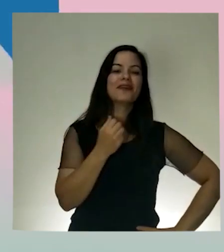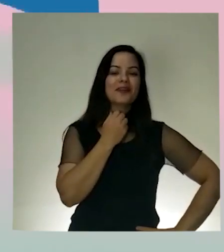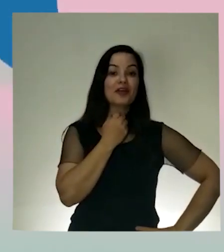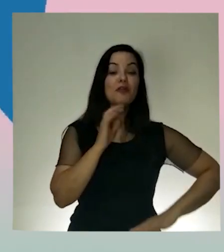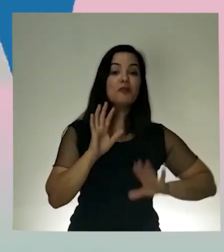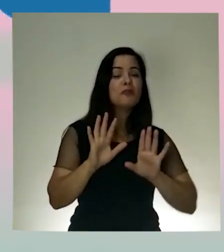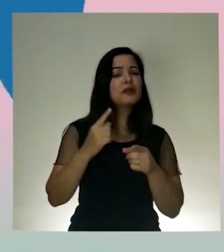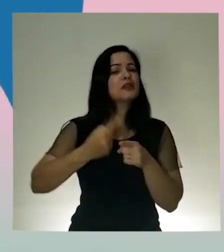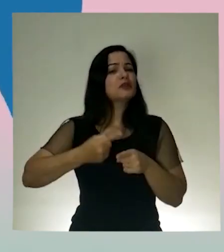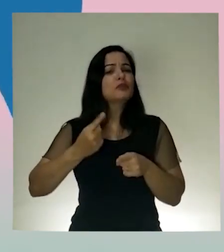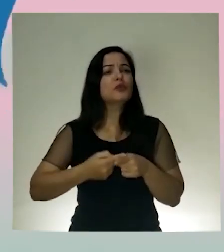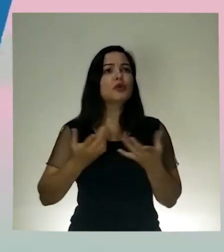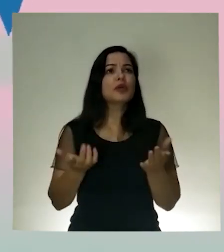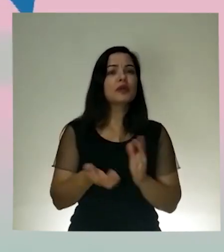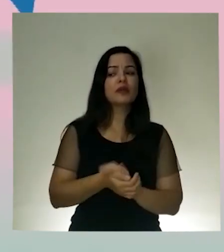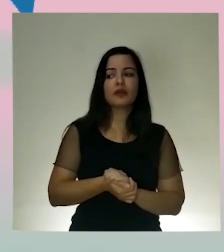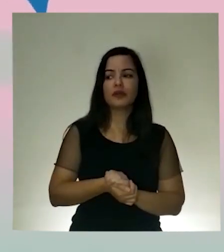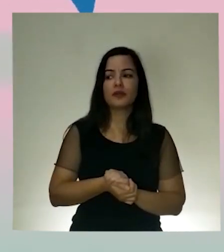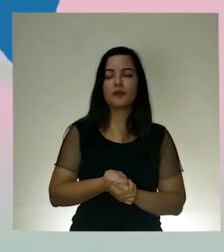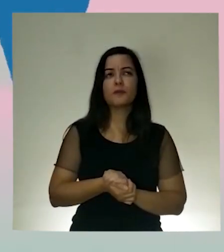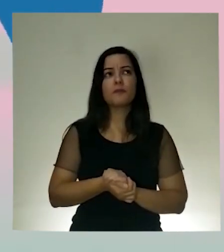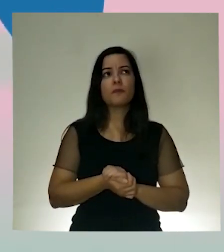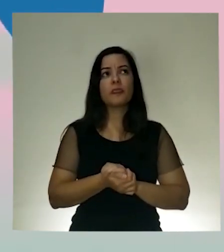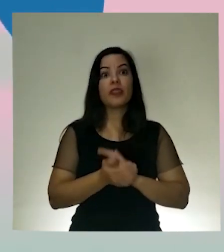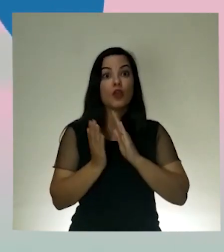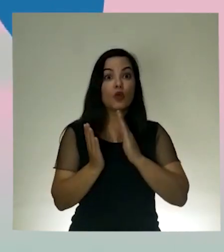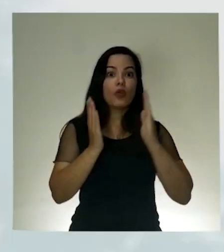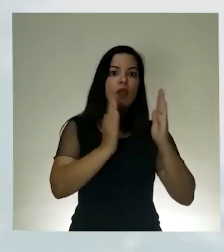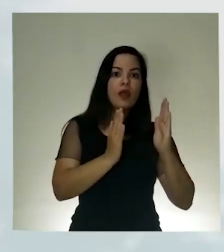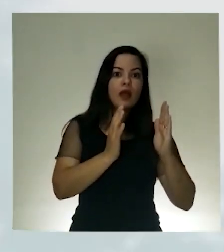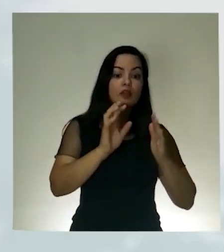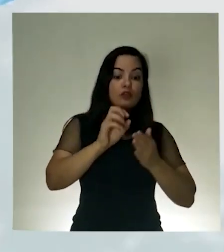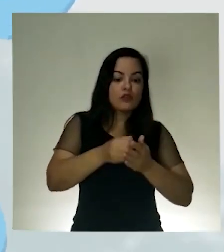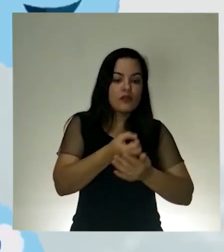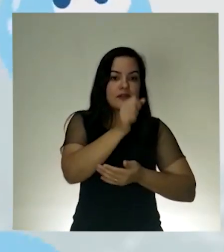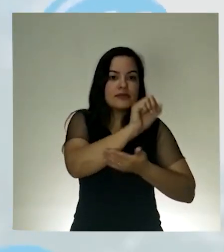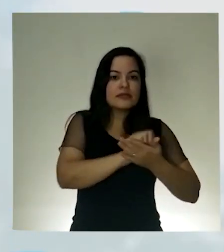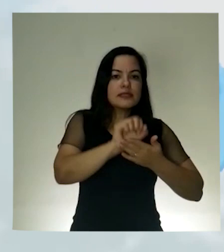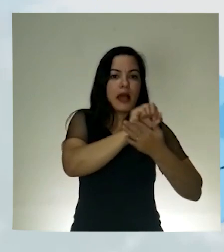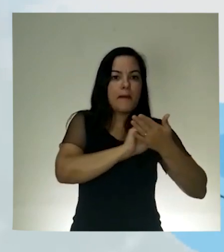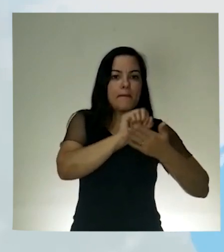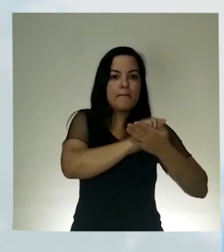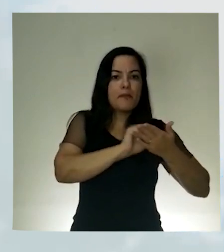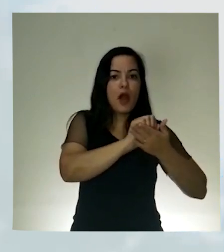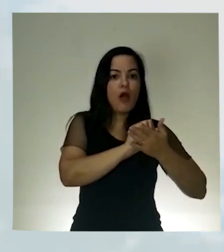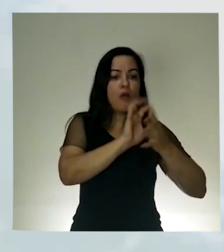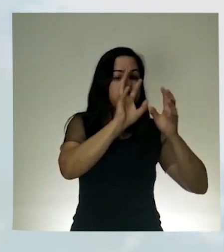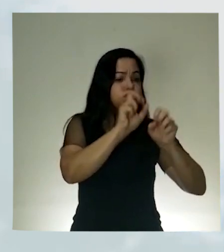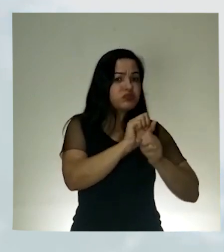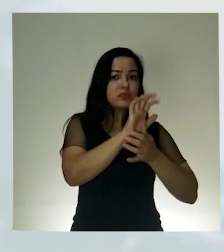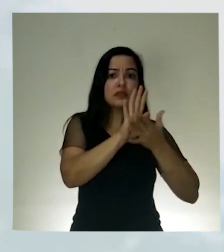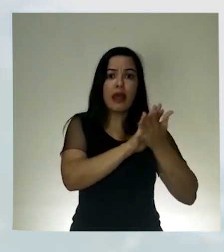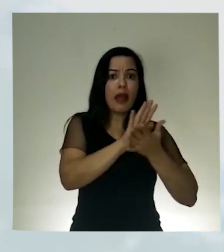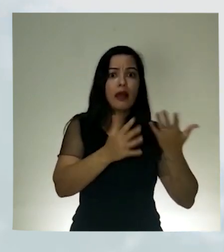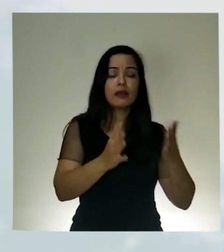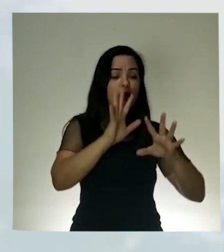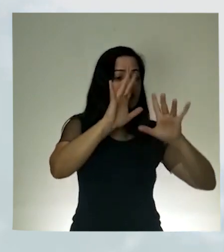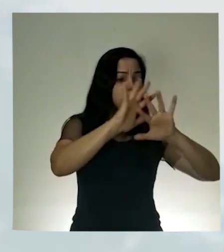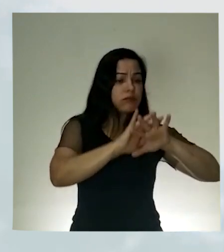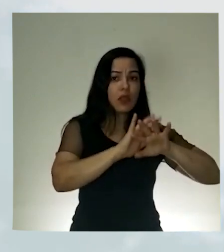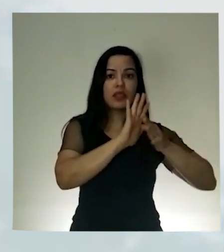Mas por que será que a parte com sabão não embaça? Porque a gente não consegue ficar parada.